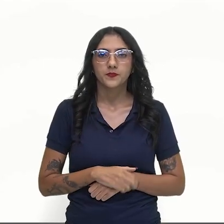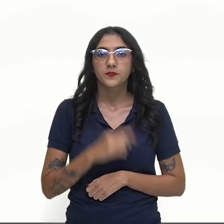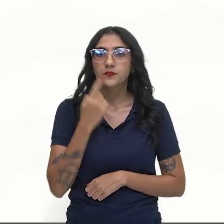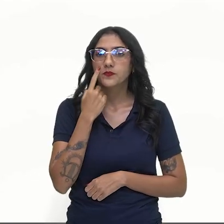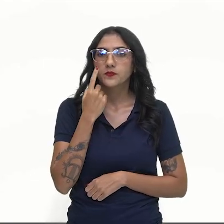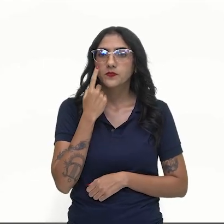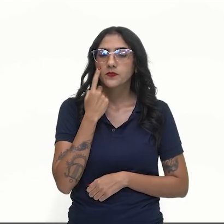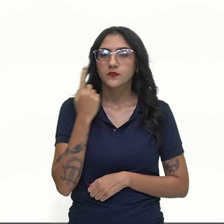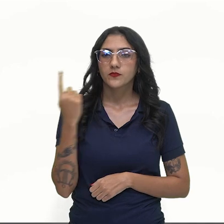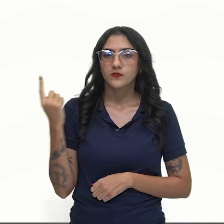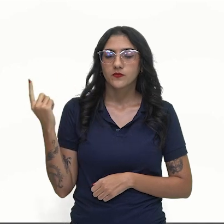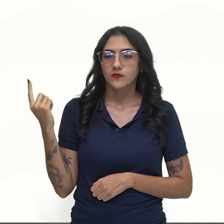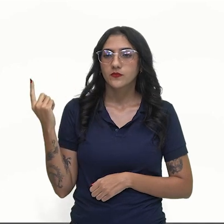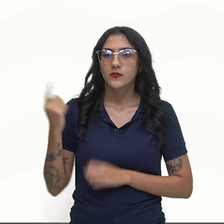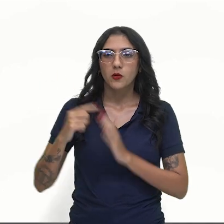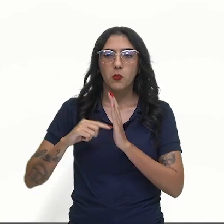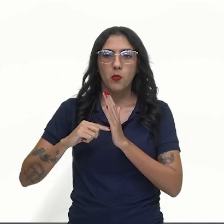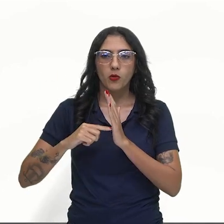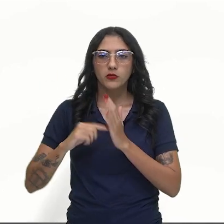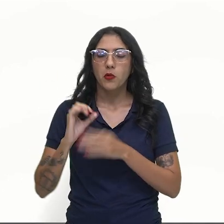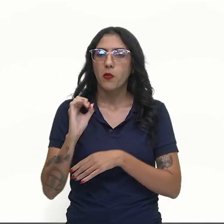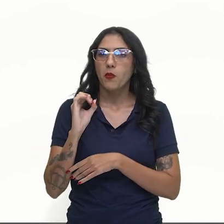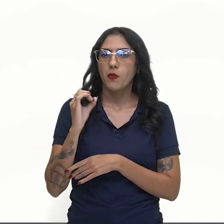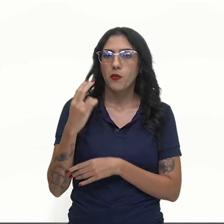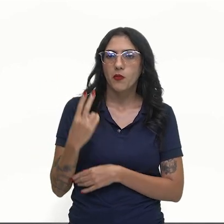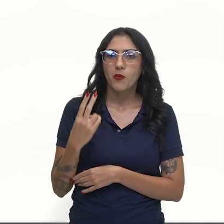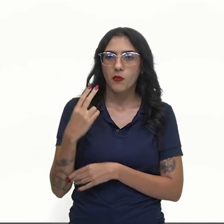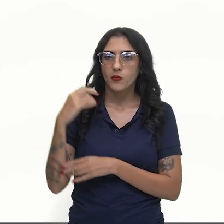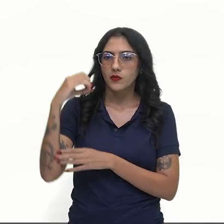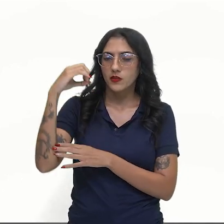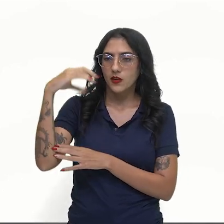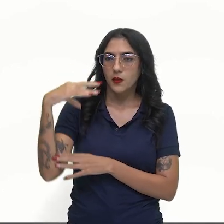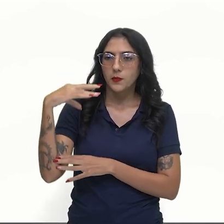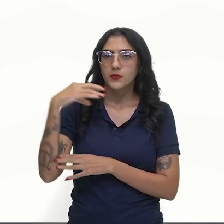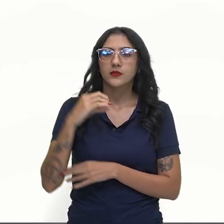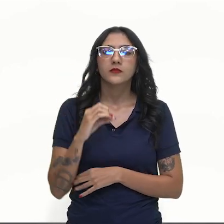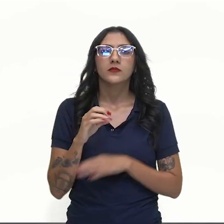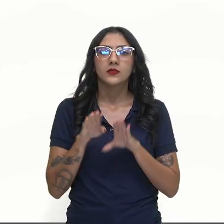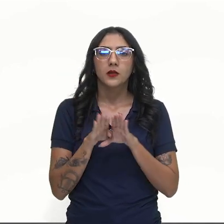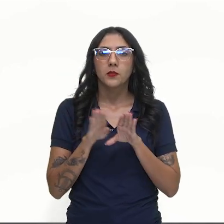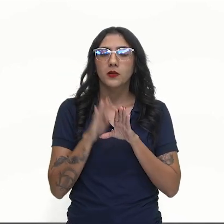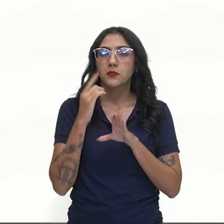motor ou a lâmpada e tenho aqui o